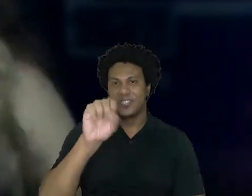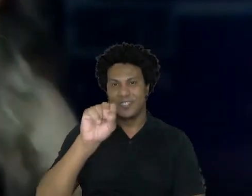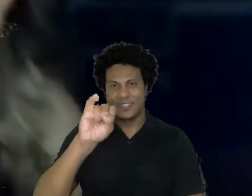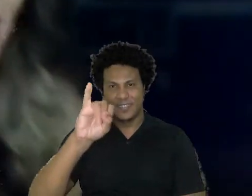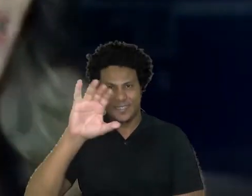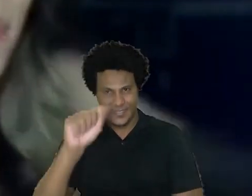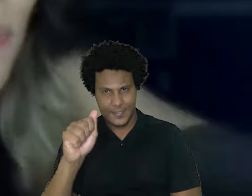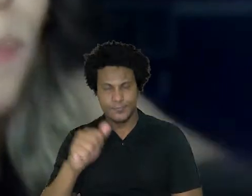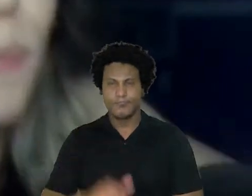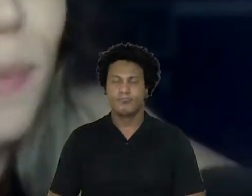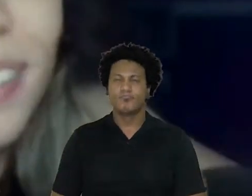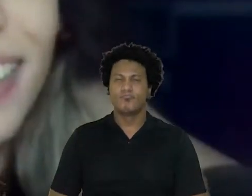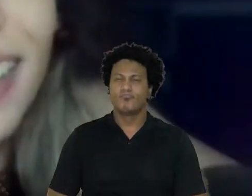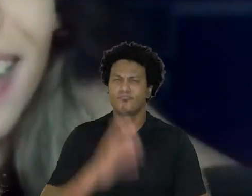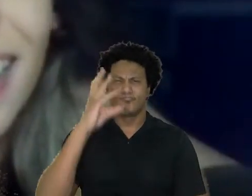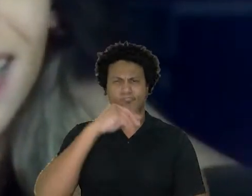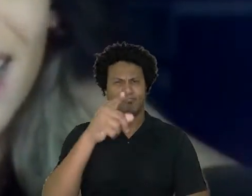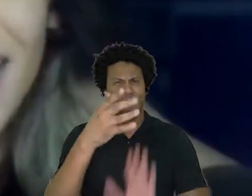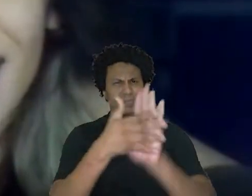seguir essas provocações.